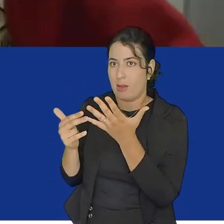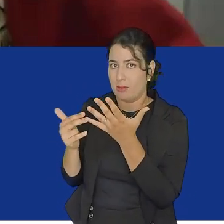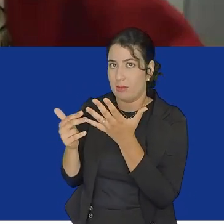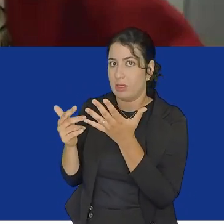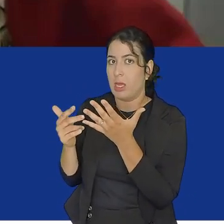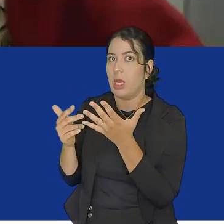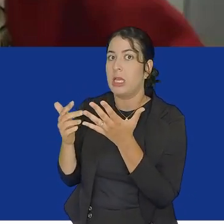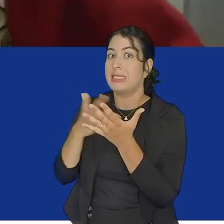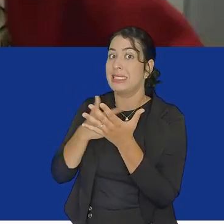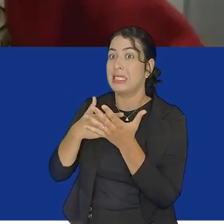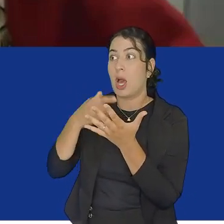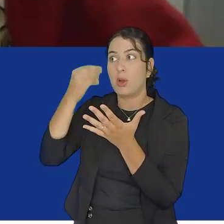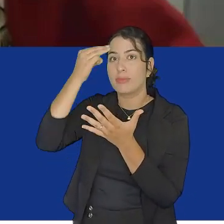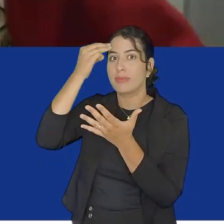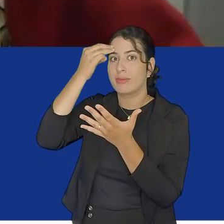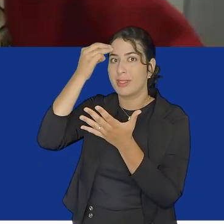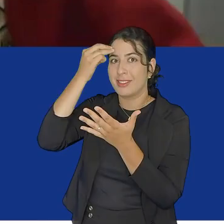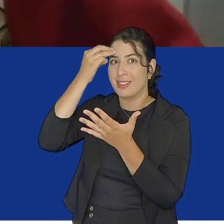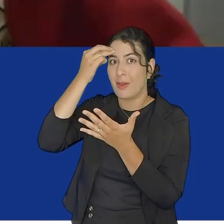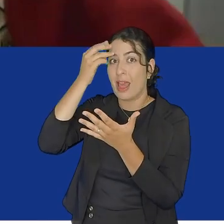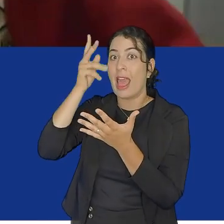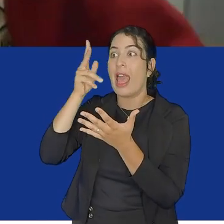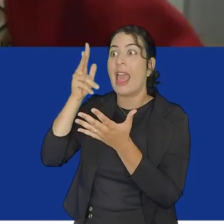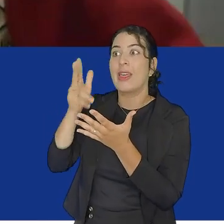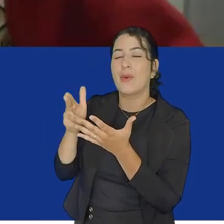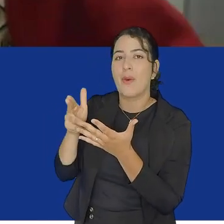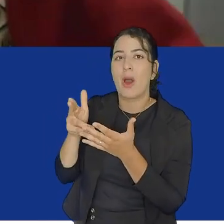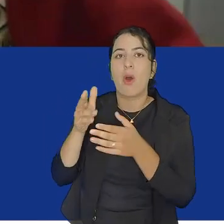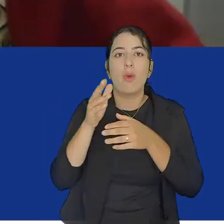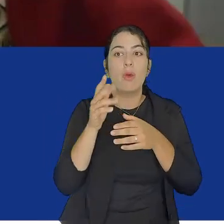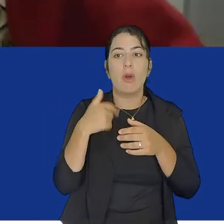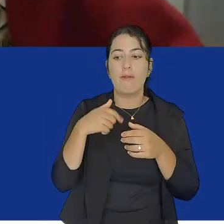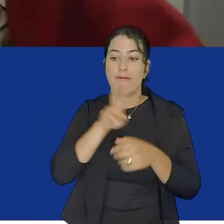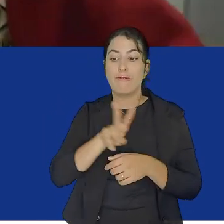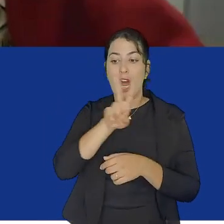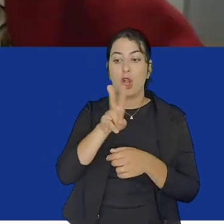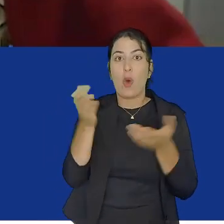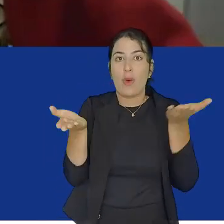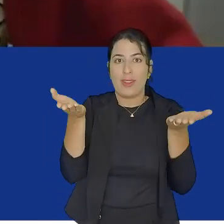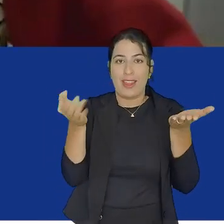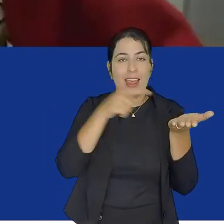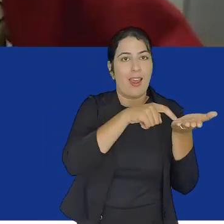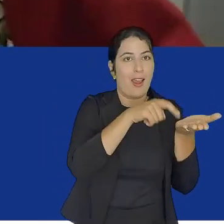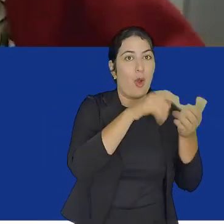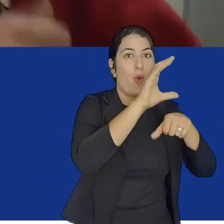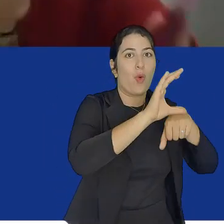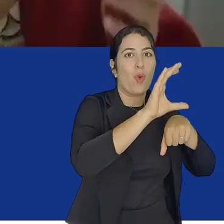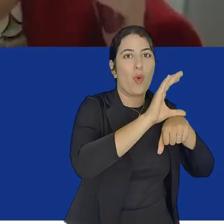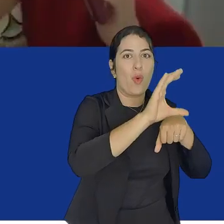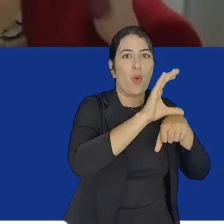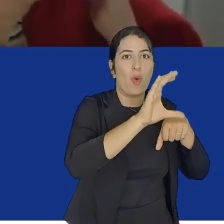uma capacitação do PJE, que é o nosso sistema de processo, porque se eu chego se um servidor, eu tenho certeza, chega para uma chefia e fala, olha, eu preciso fazer